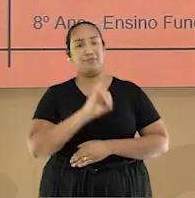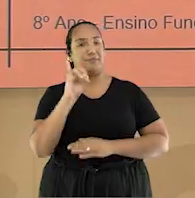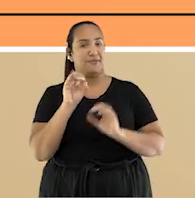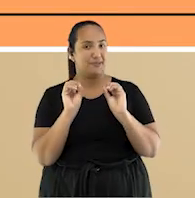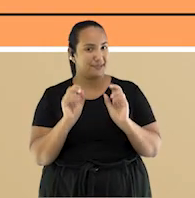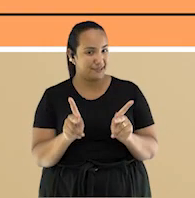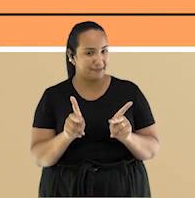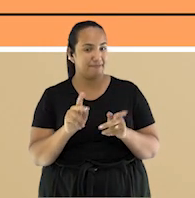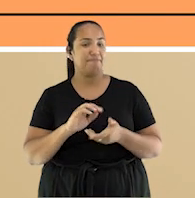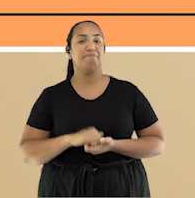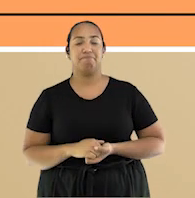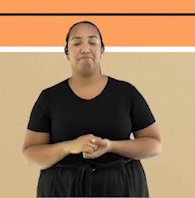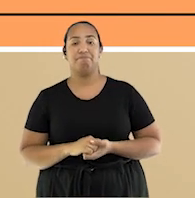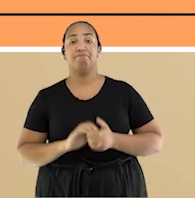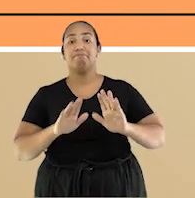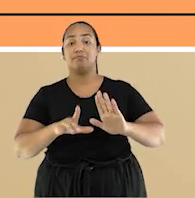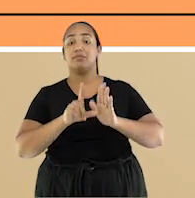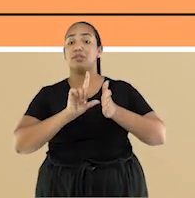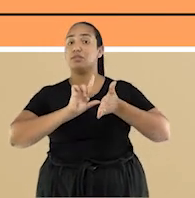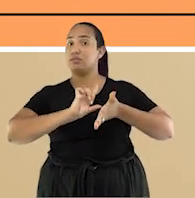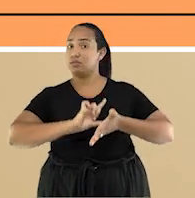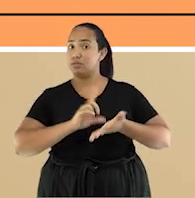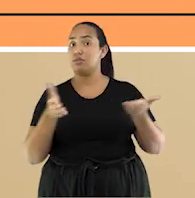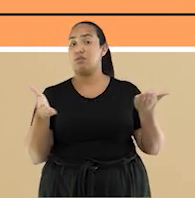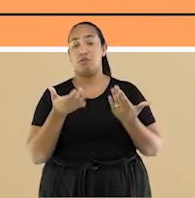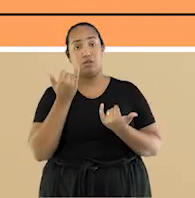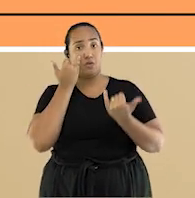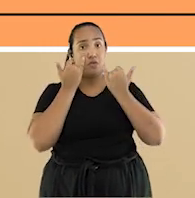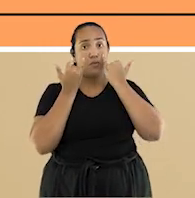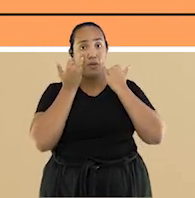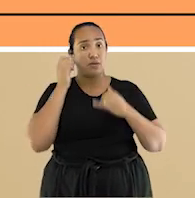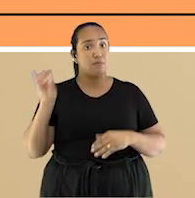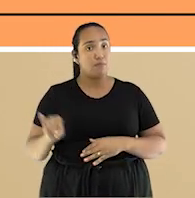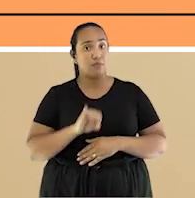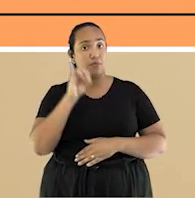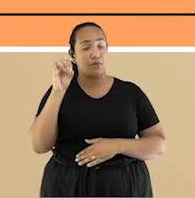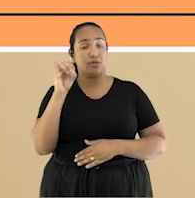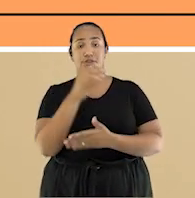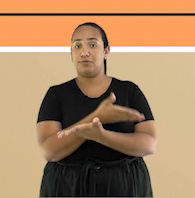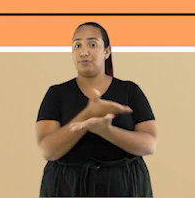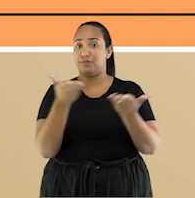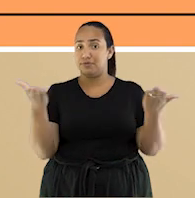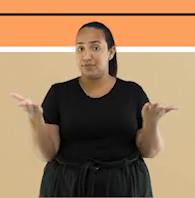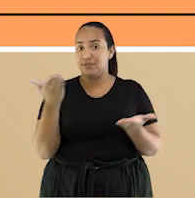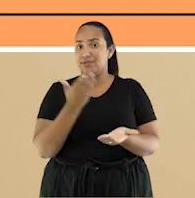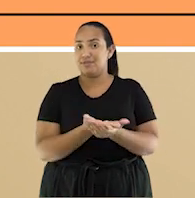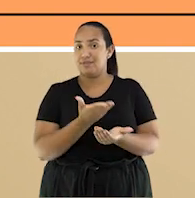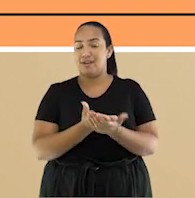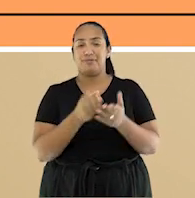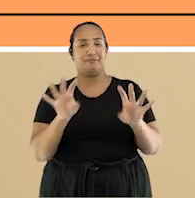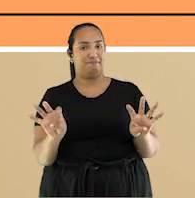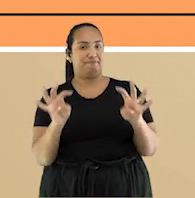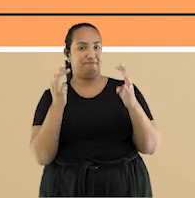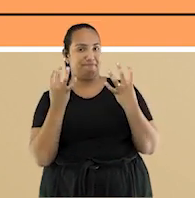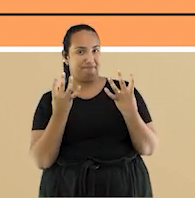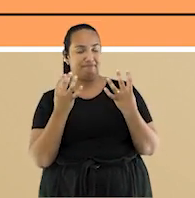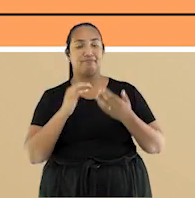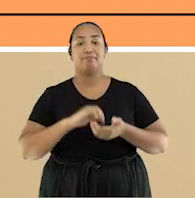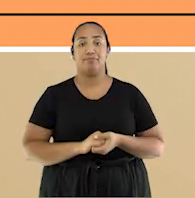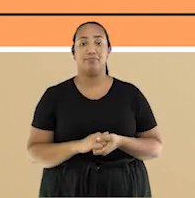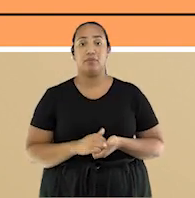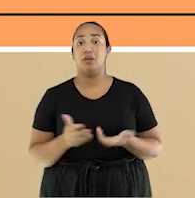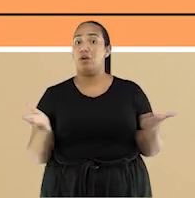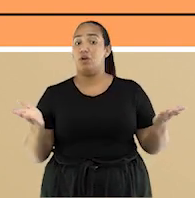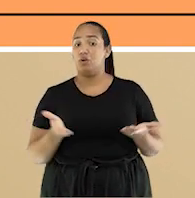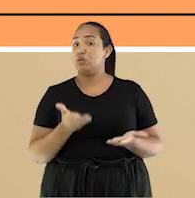combinado? Mas antes, vou passar algumas informações para vocês que estão nos assistindo. A aula de hoje é